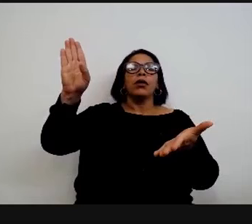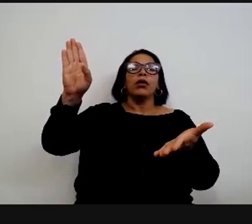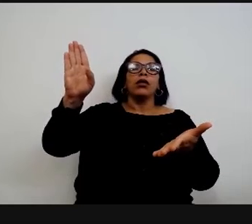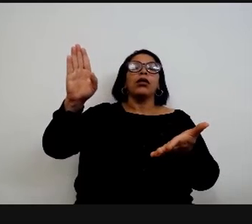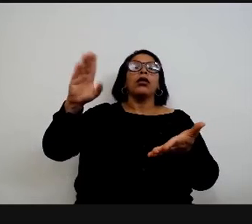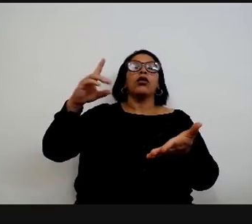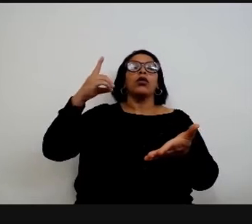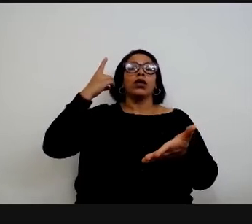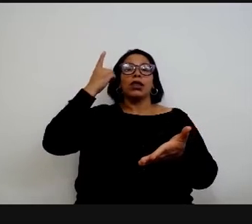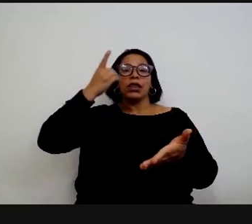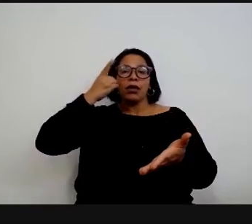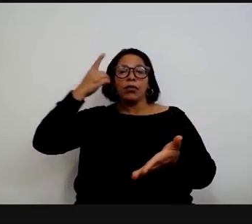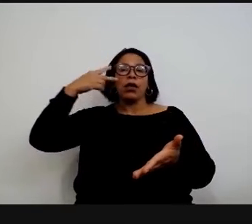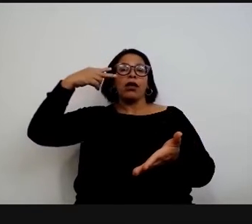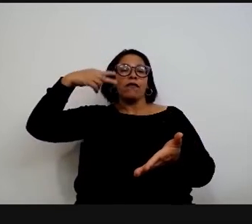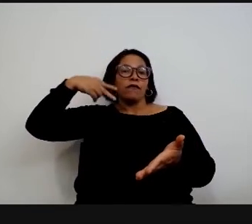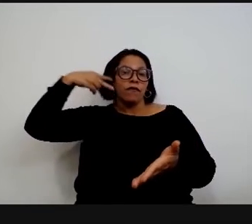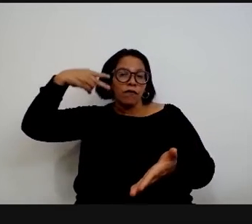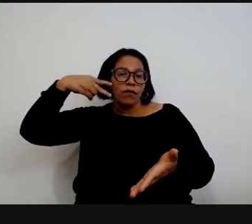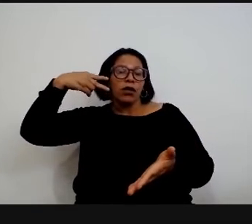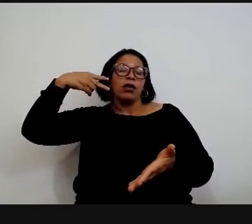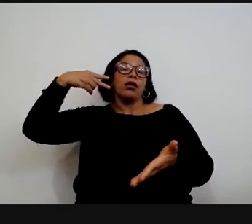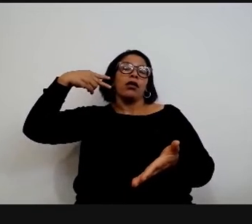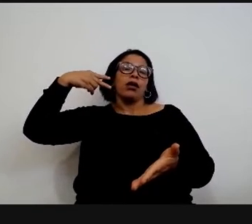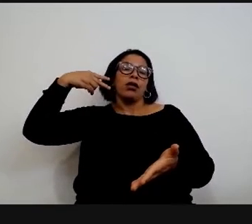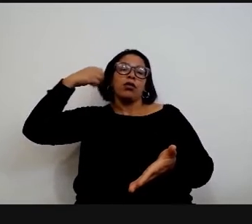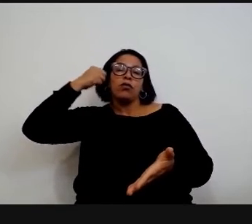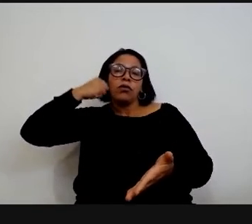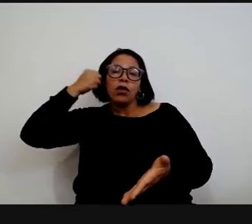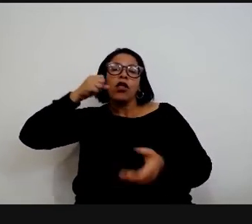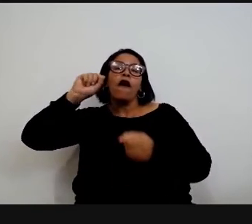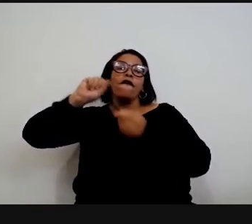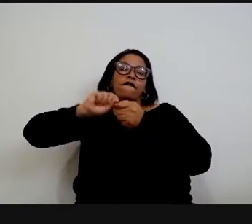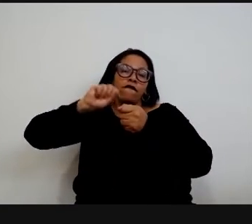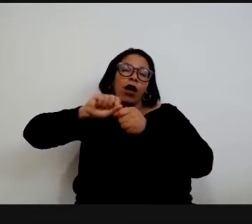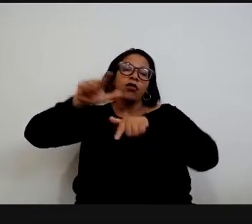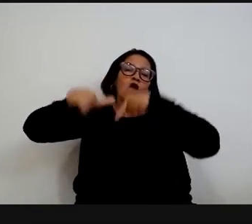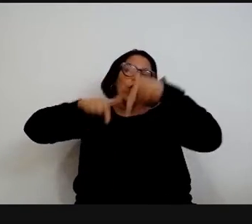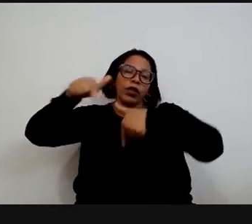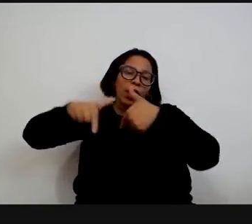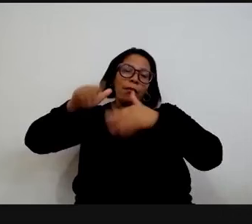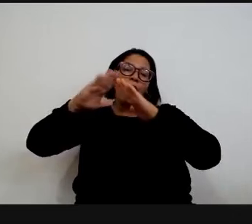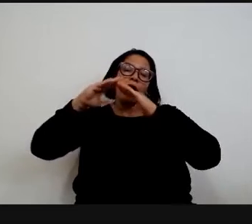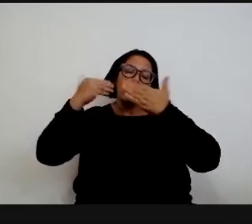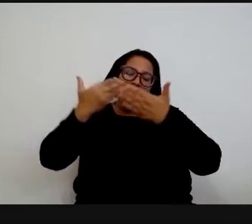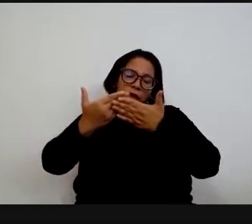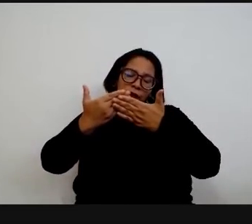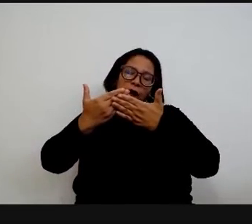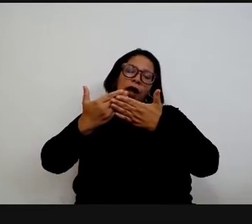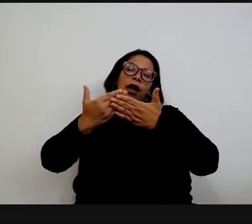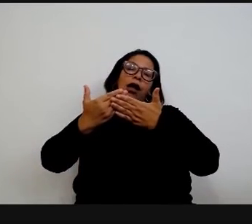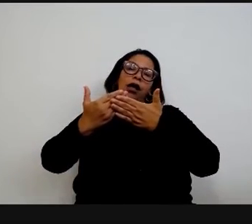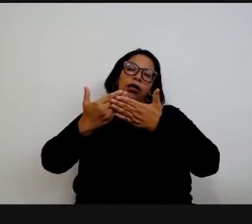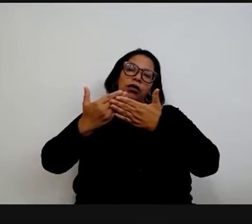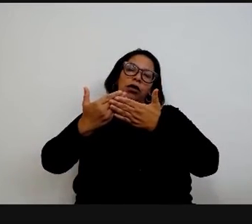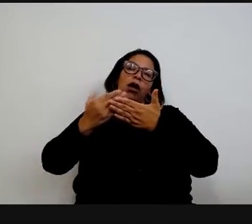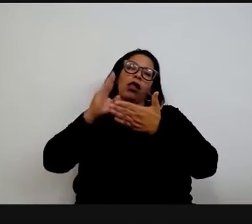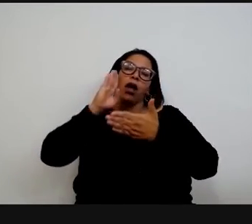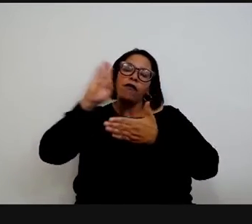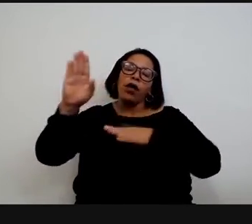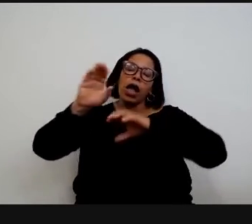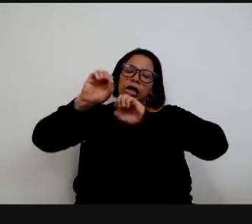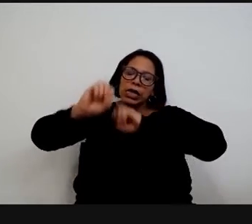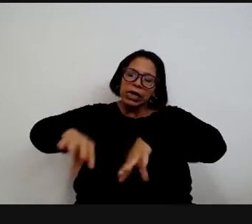que os parlamentos façam, né, por causa dessa, e aí assumam uma função além das funções tradicionais, que é a